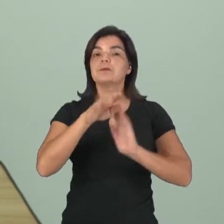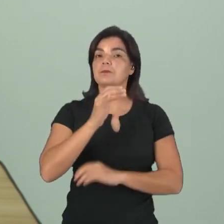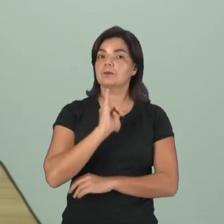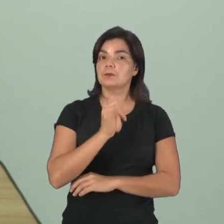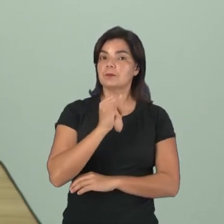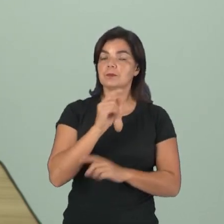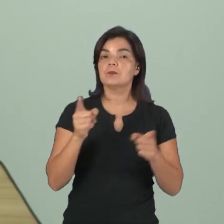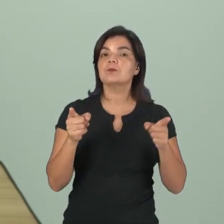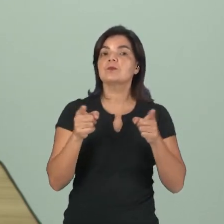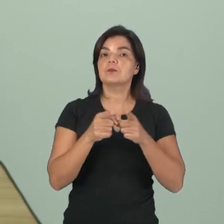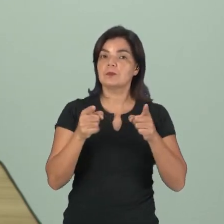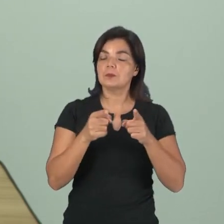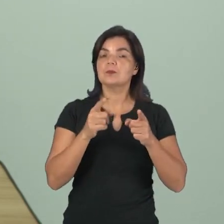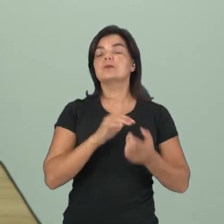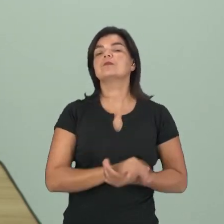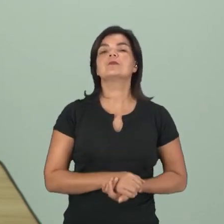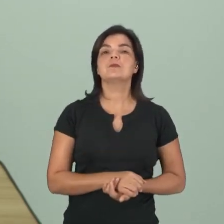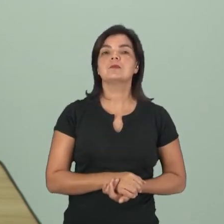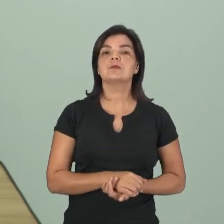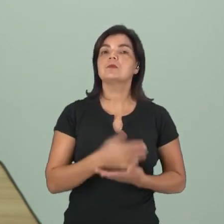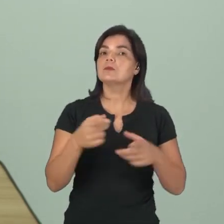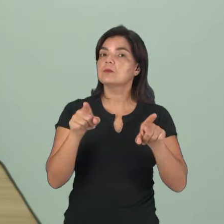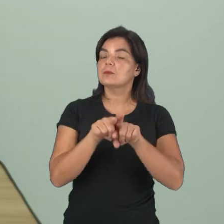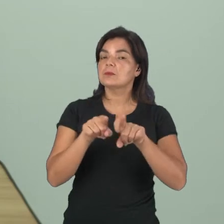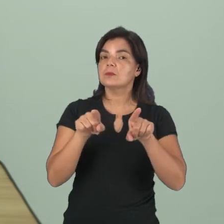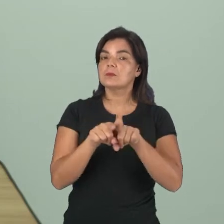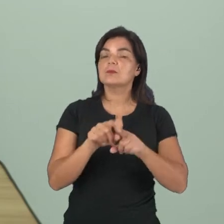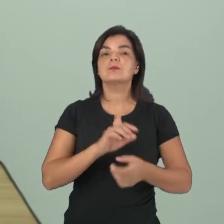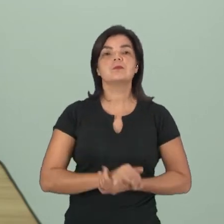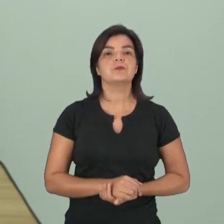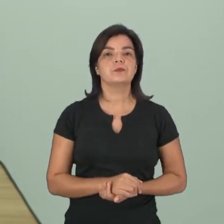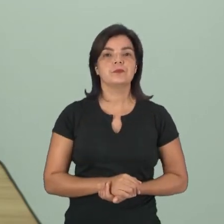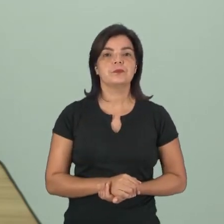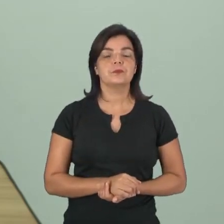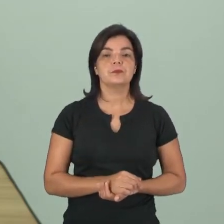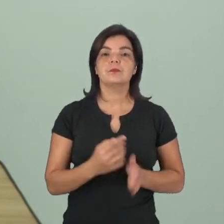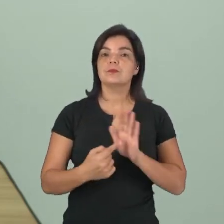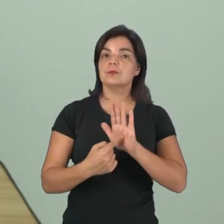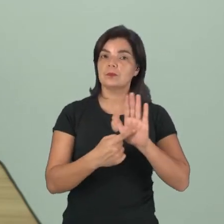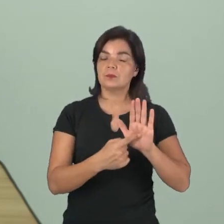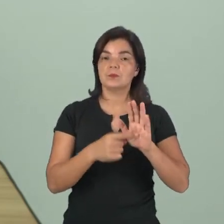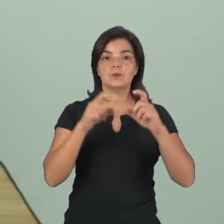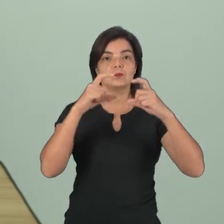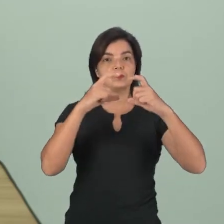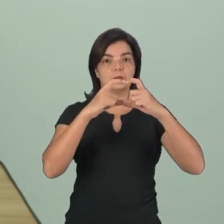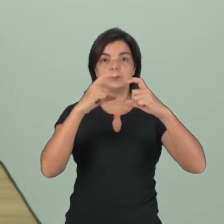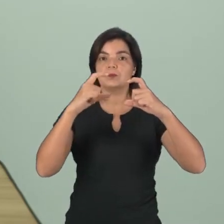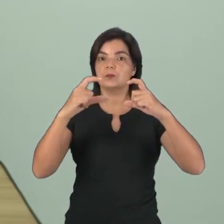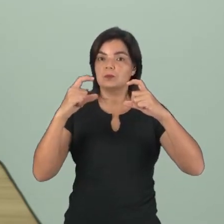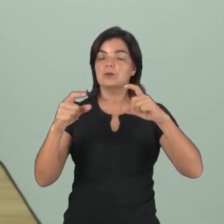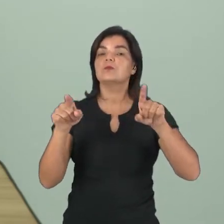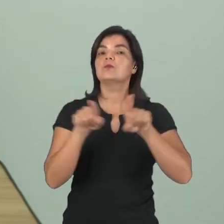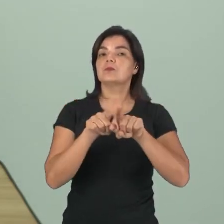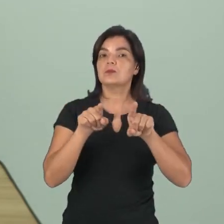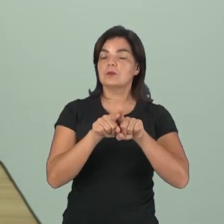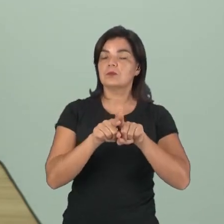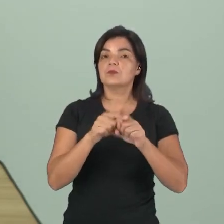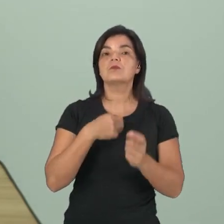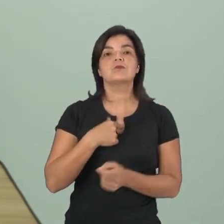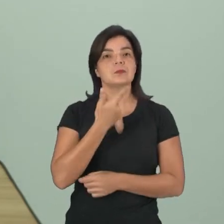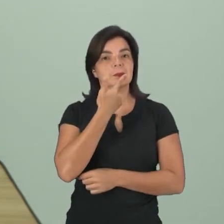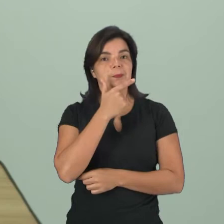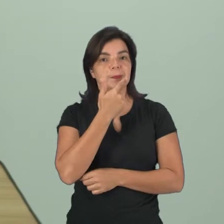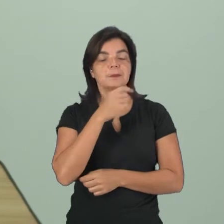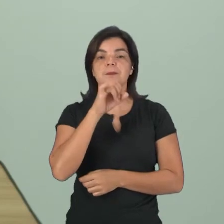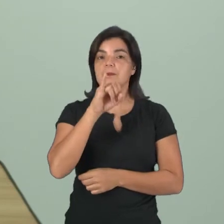narrativa curta e é também apresentada em quadrinhos. E ele tem um toque de